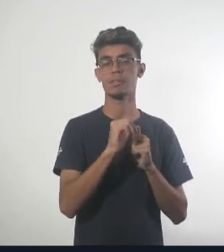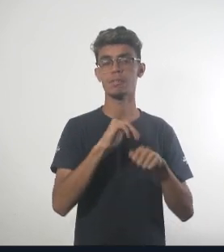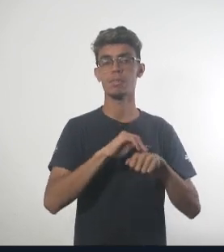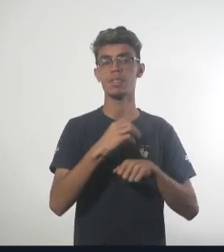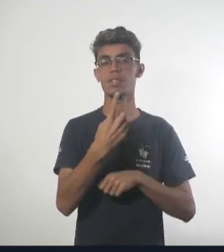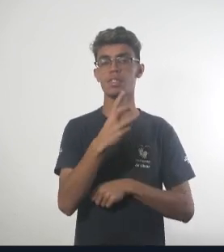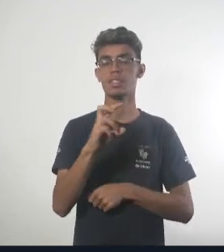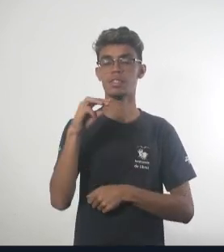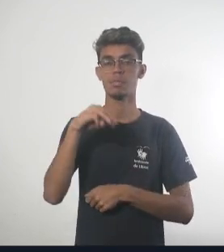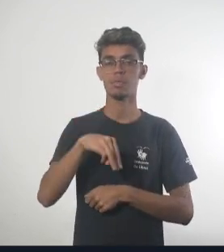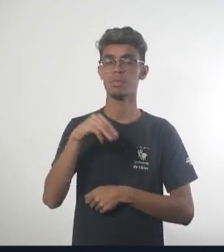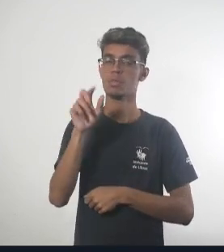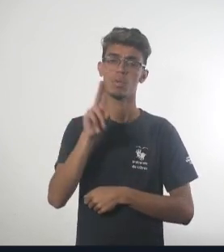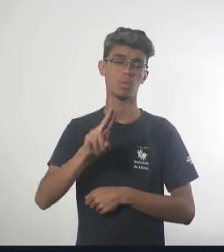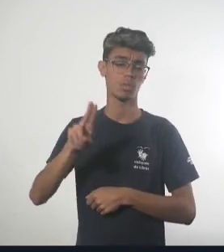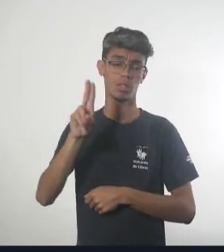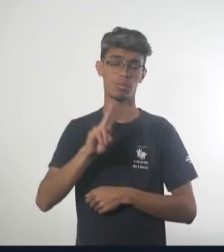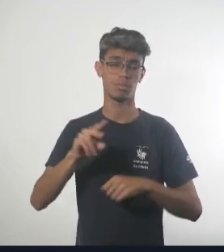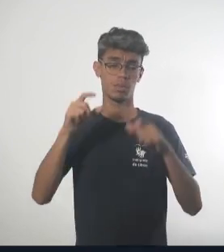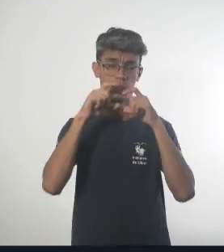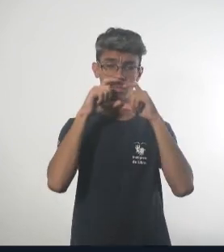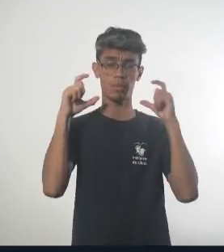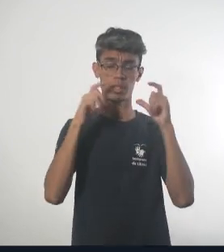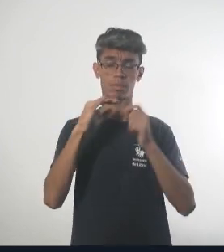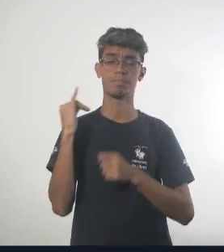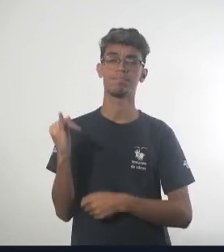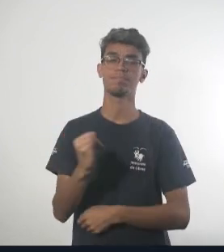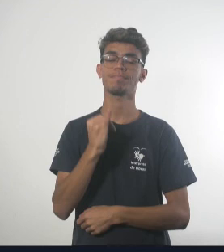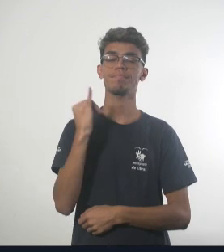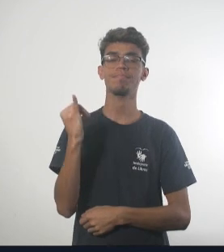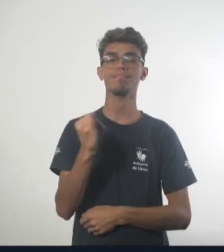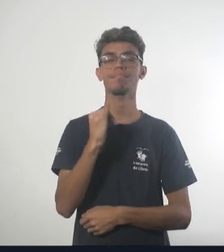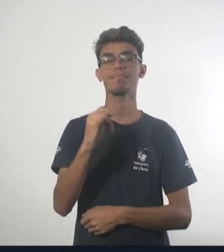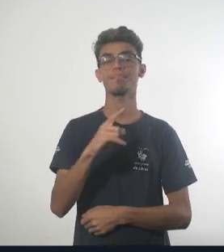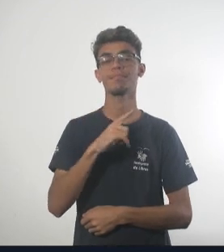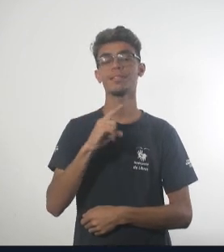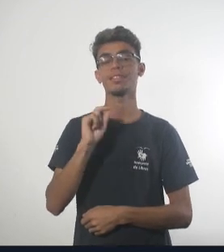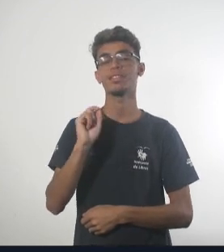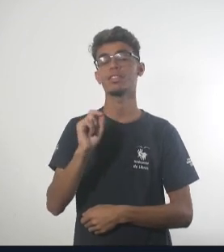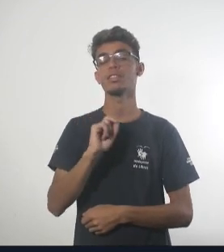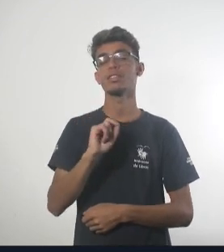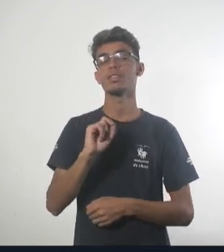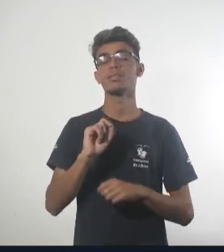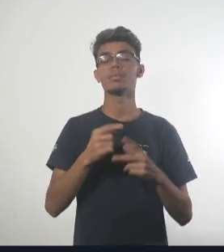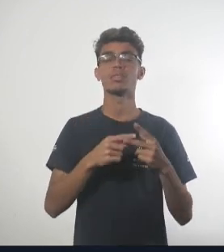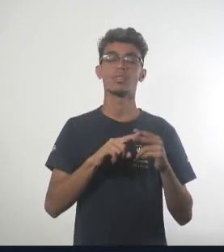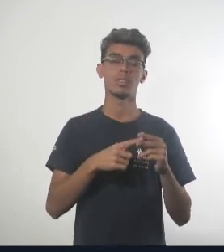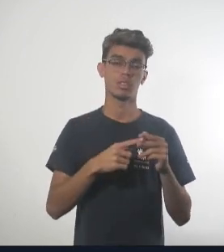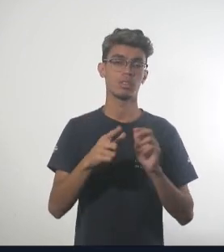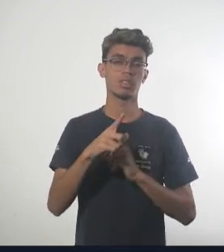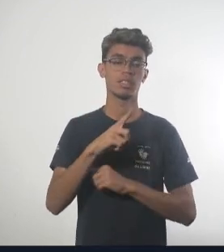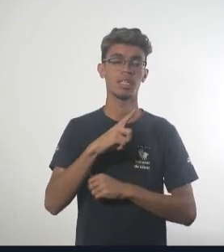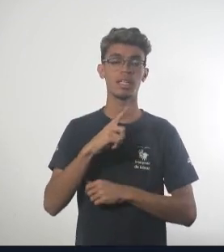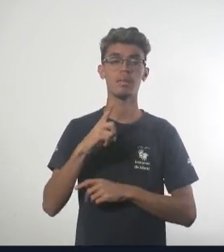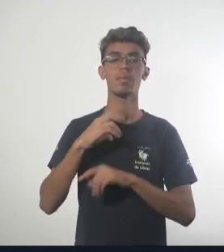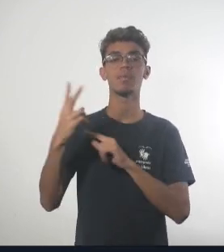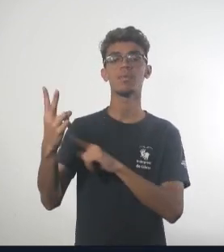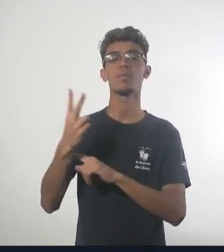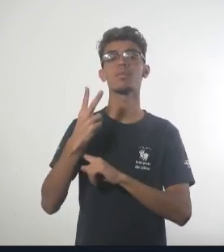minutos, sem usar a máscara. A importância da manutenção dessas medidas não farmacológicas de